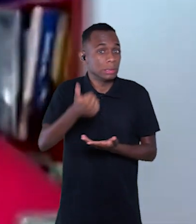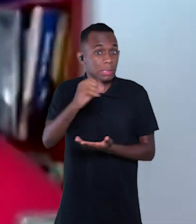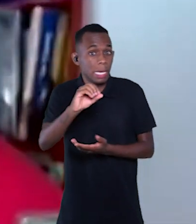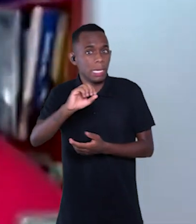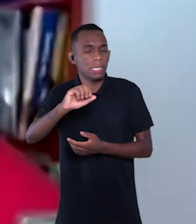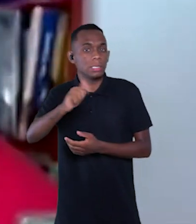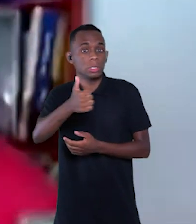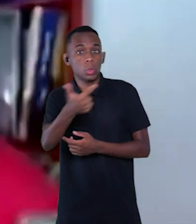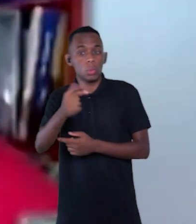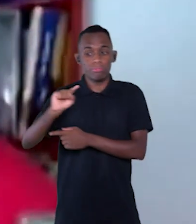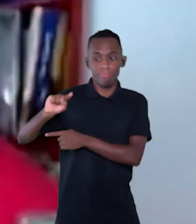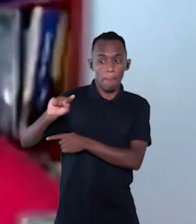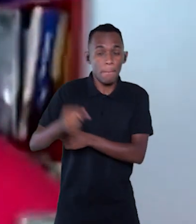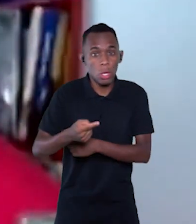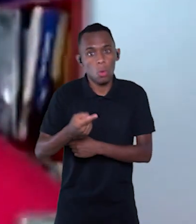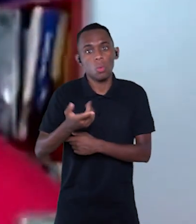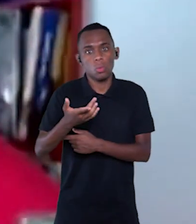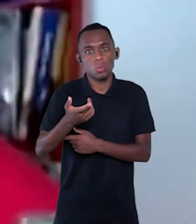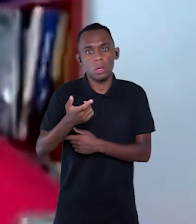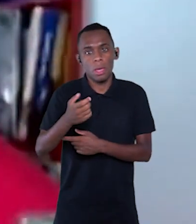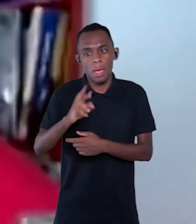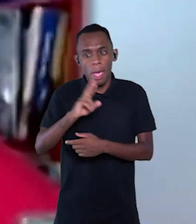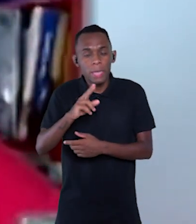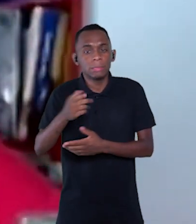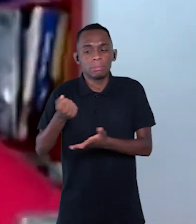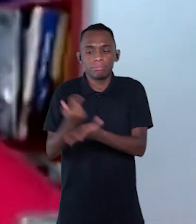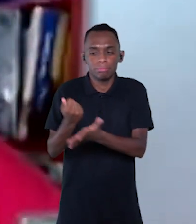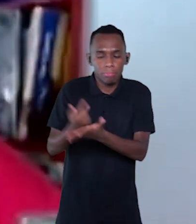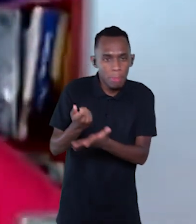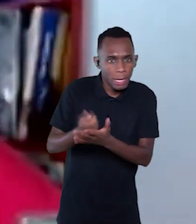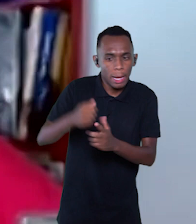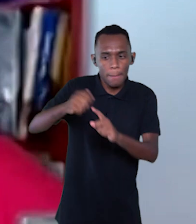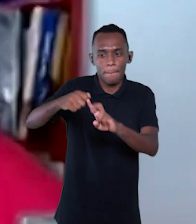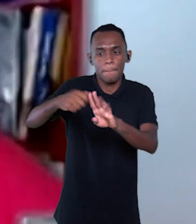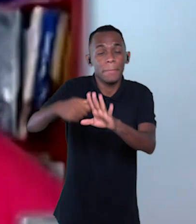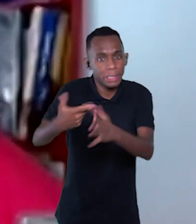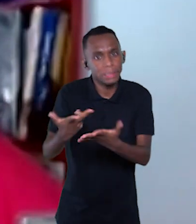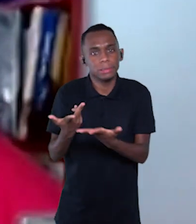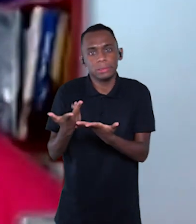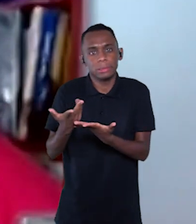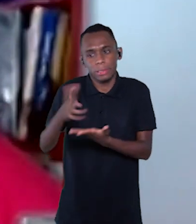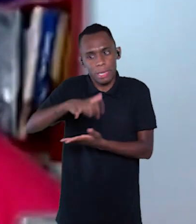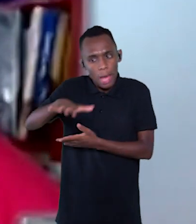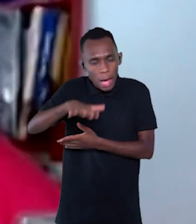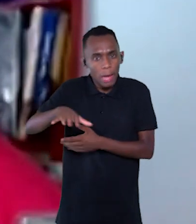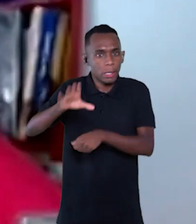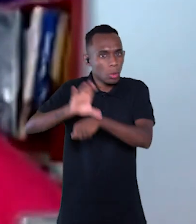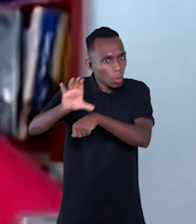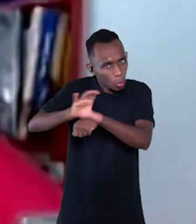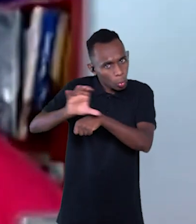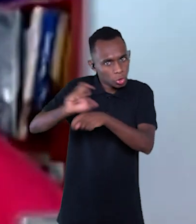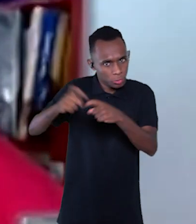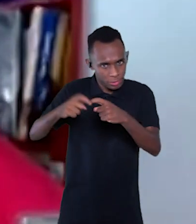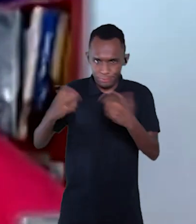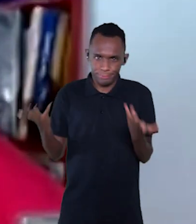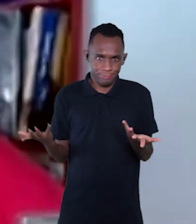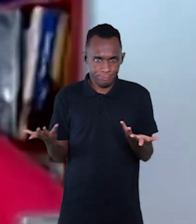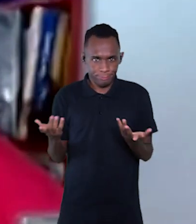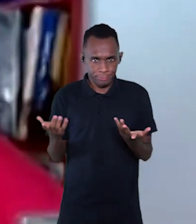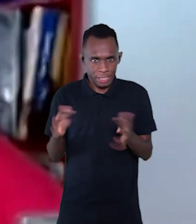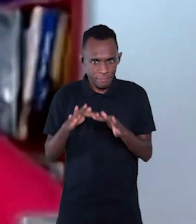12, 15 mil reais para pagar em uma mensalidade de uma faculdade, de um filho, né? É muito difícil você